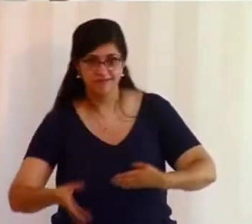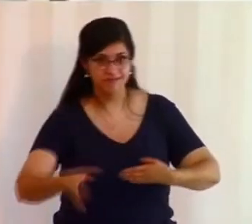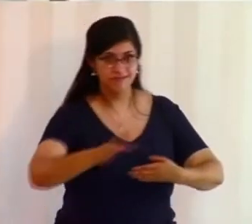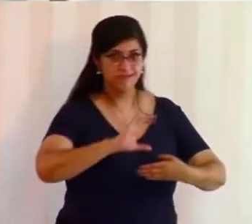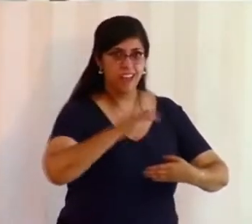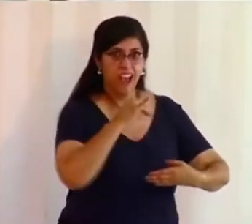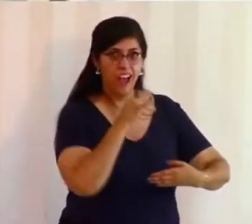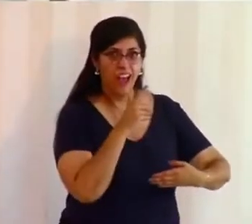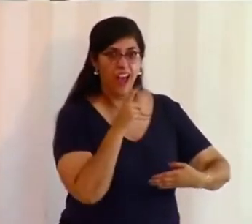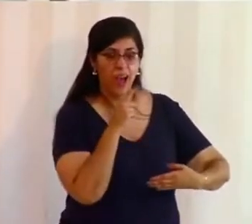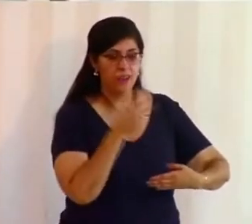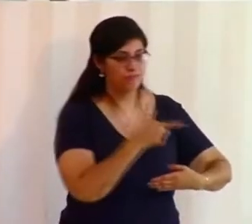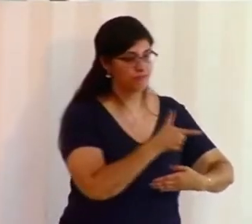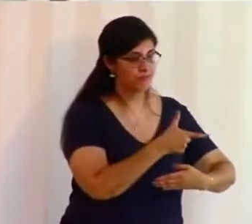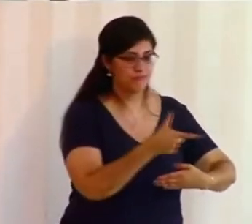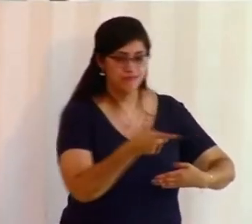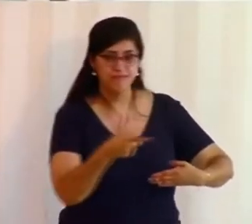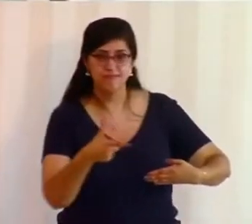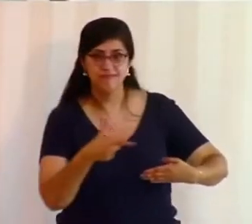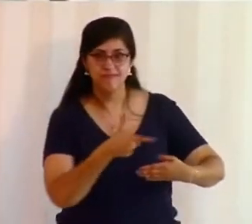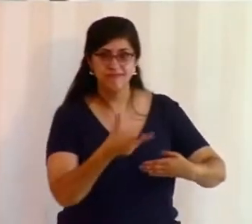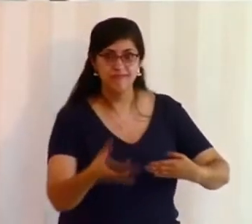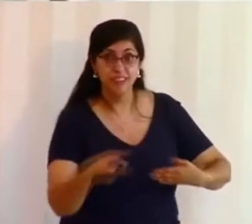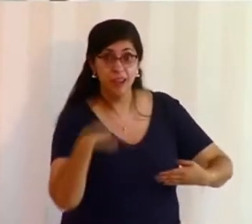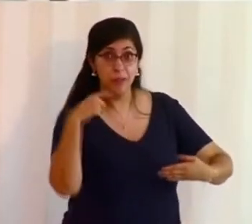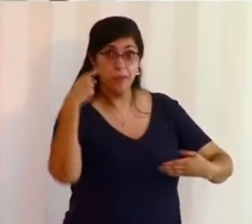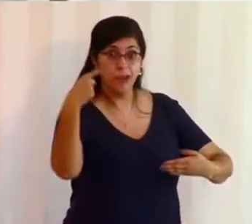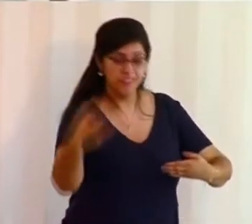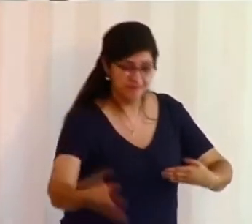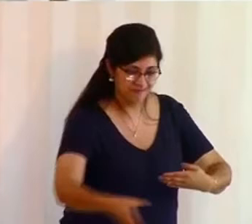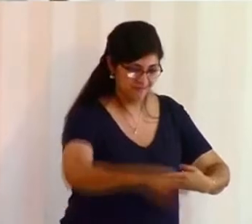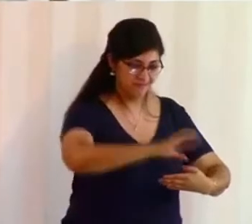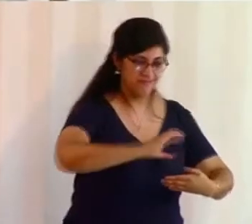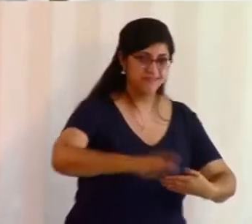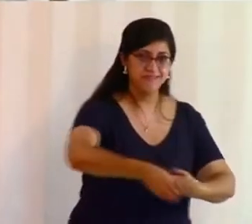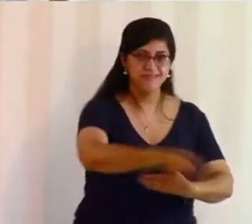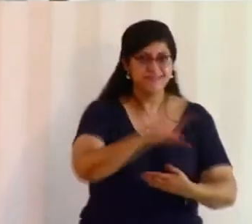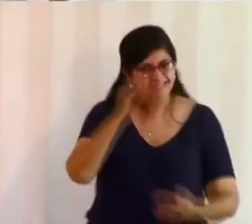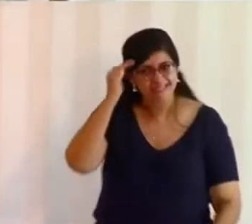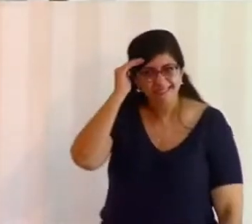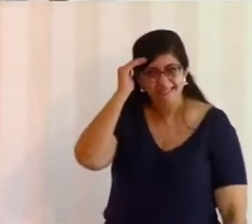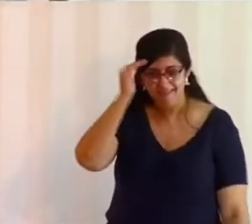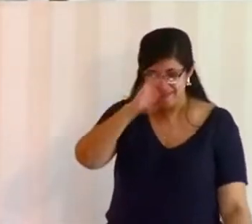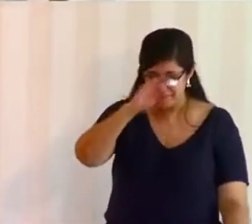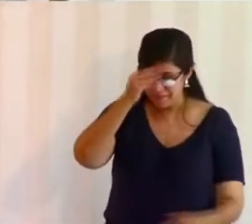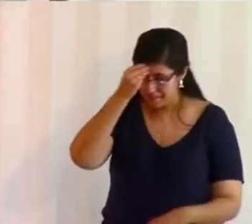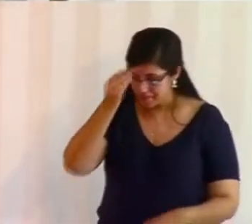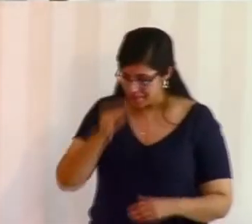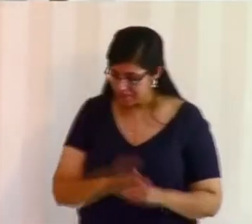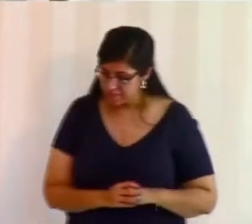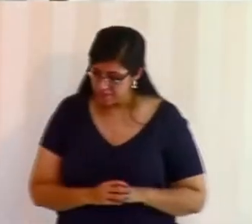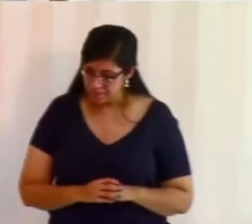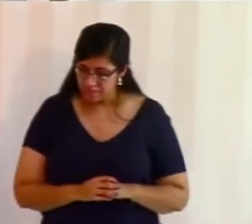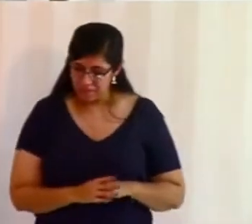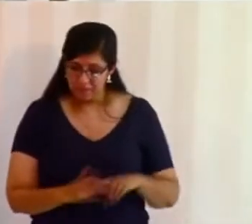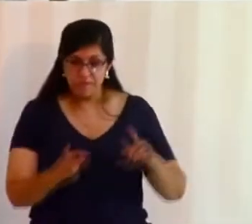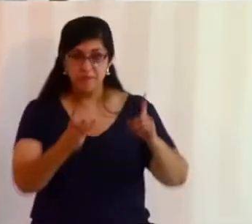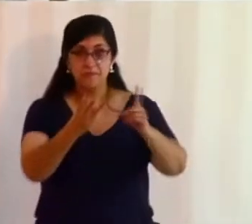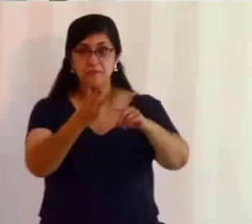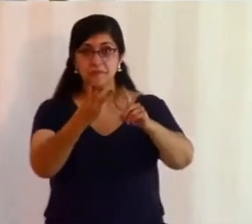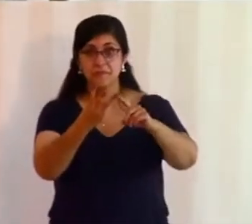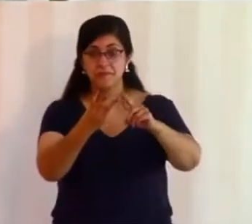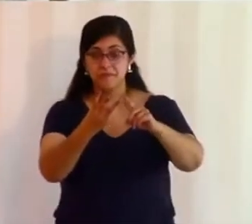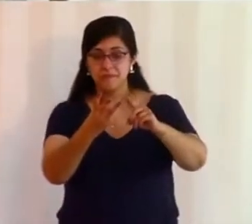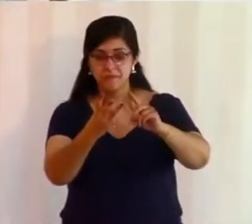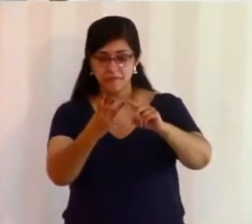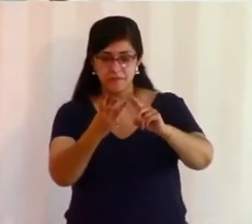vai usar eu e você nessa obra. Já vimos duas qualidades que um homem e uma mulher de Deus precisam ter, e na segunda